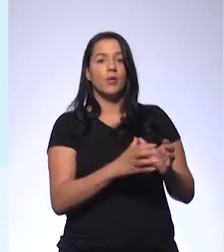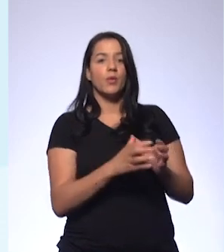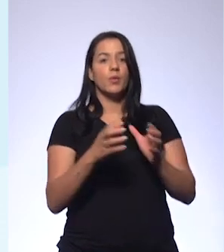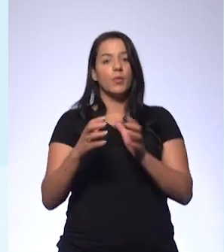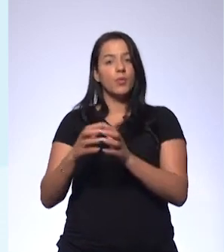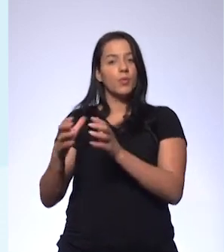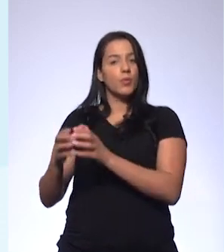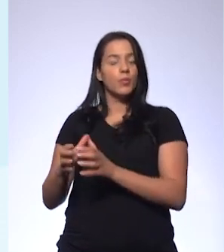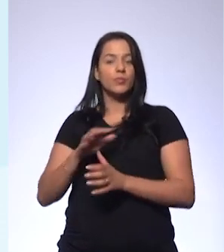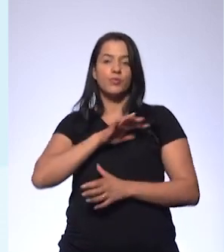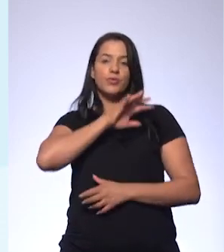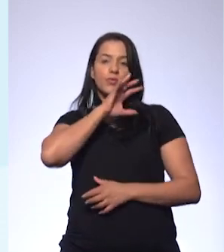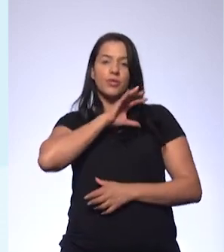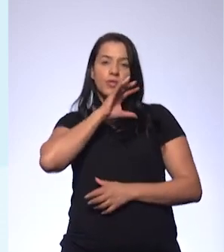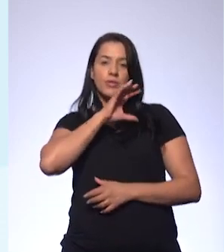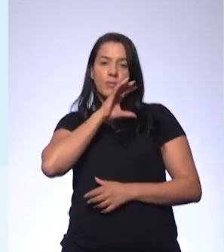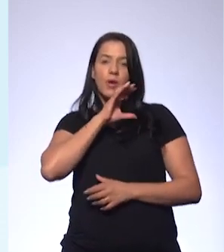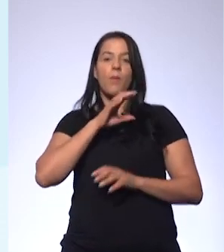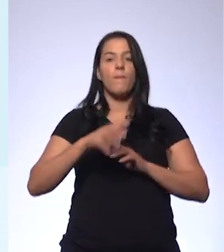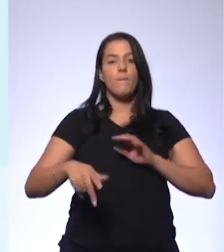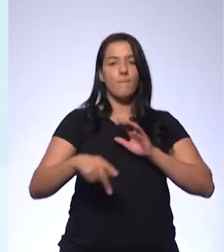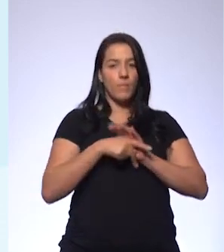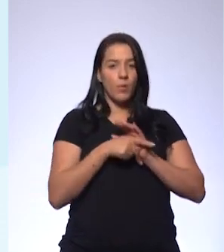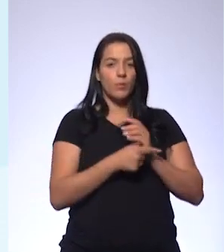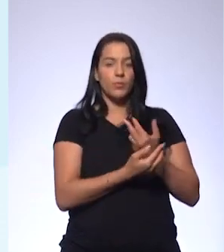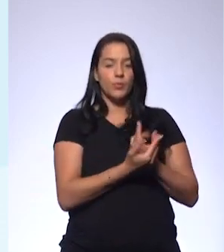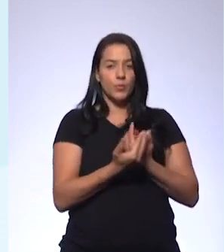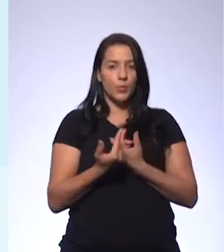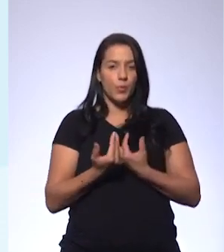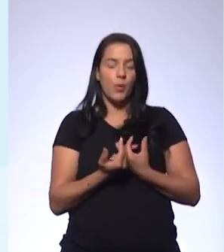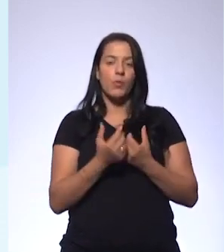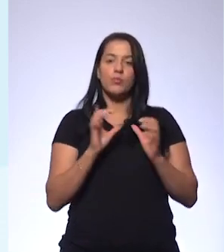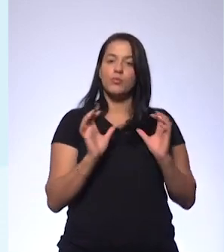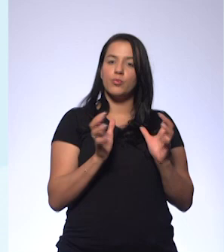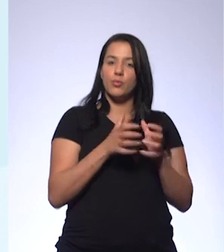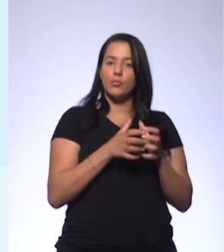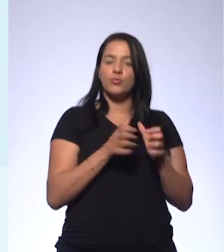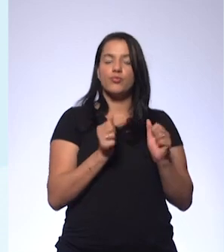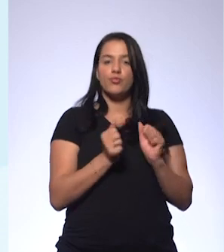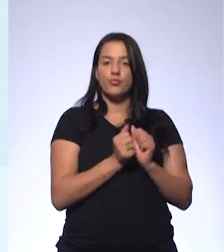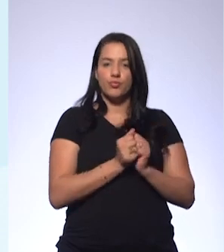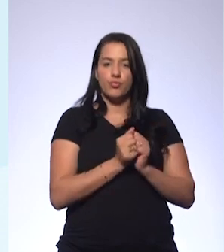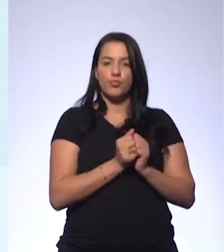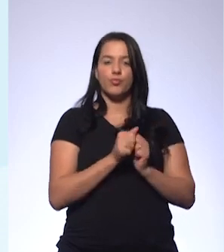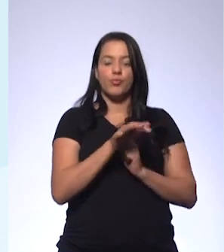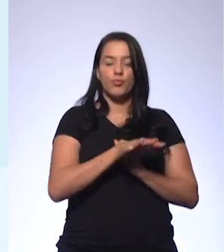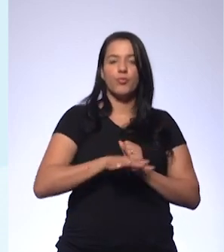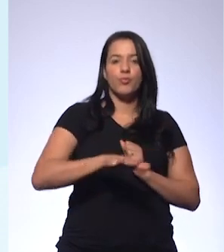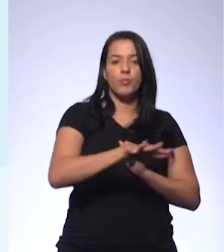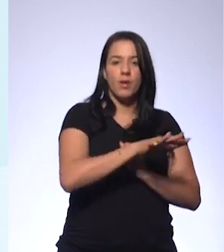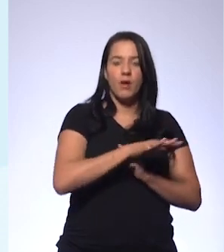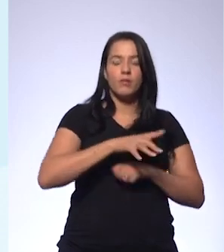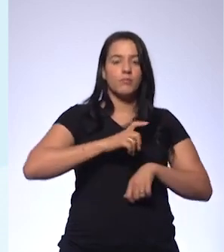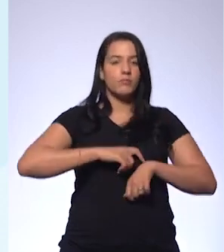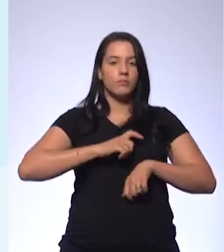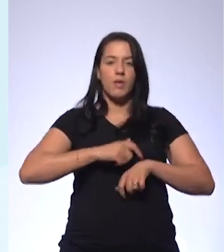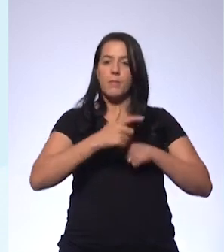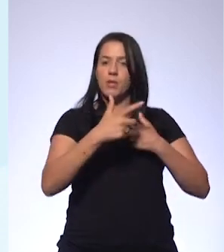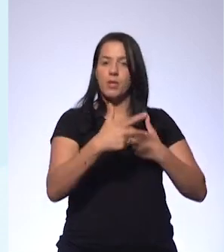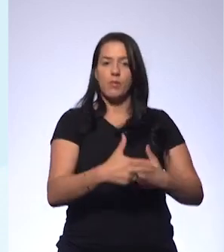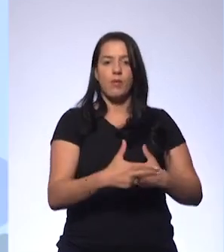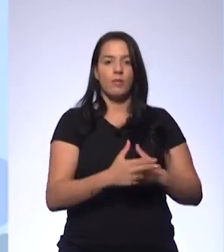seres vivos de uma mesma espécie, né, que ocupam uma área ao mesmo tempo, né, em um